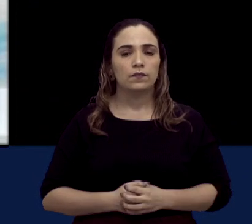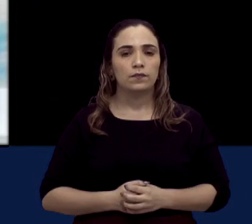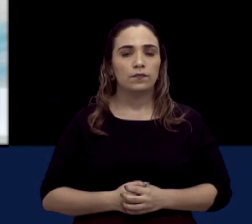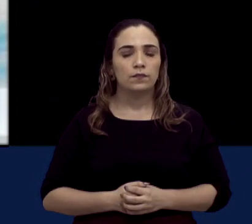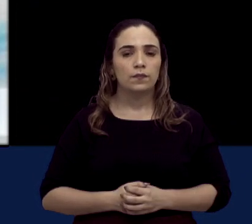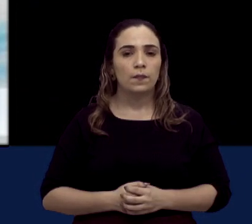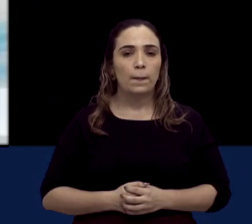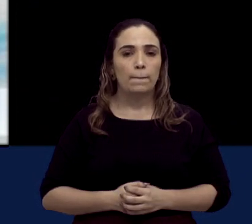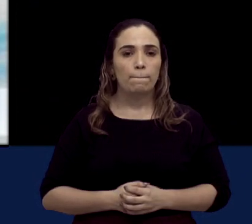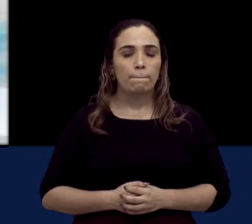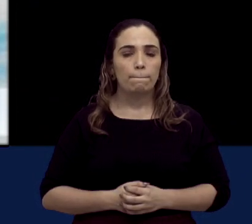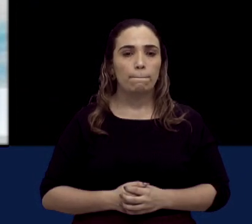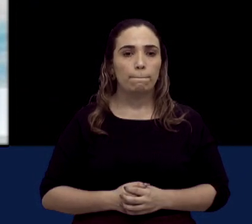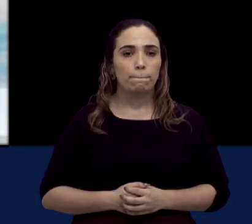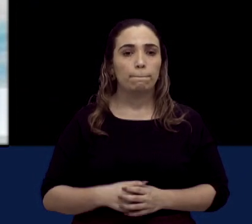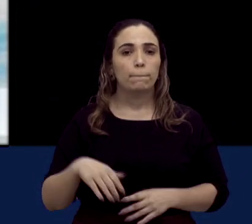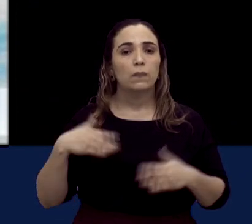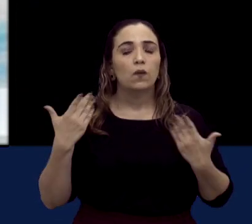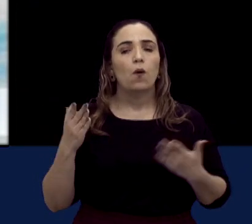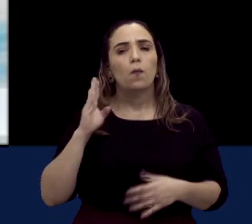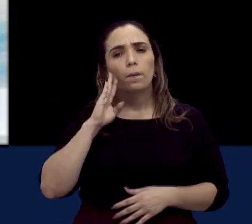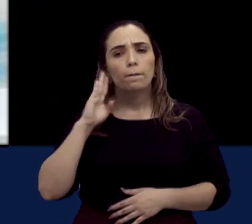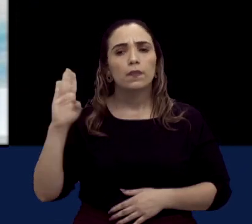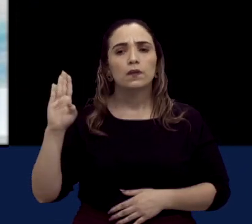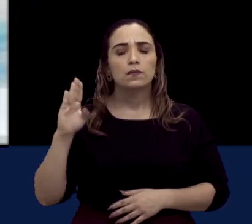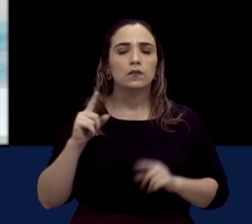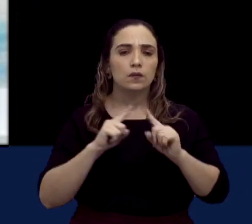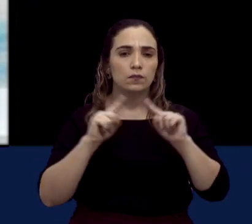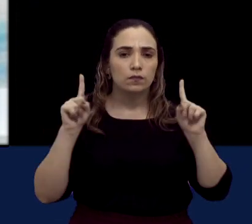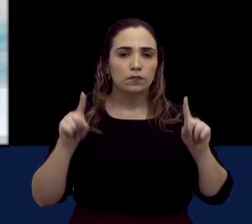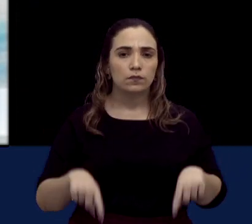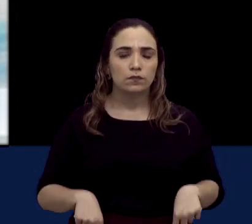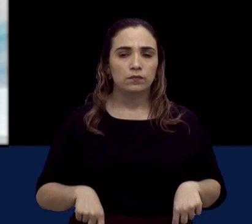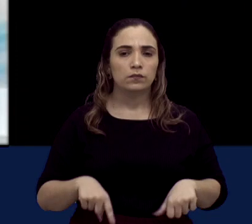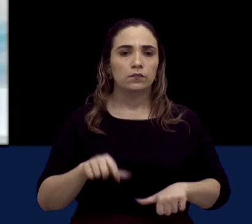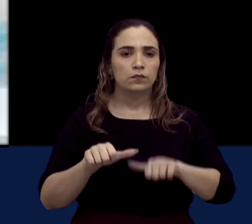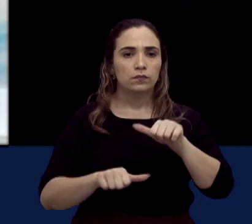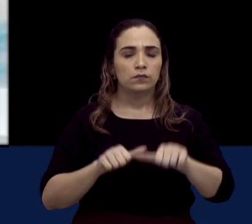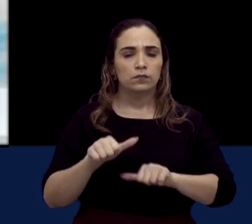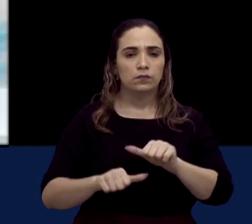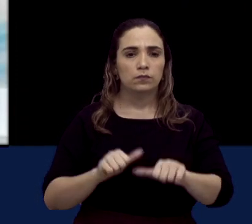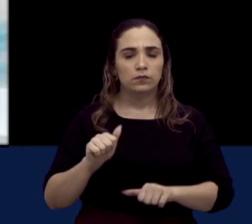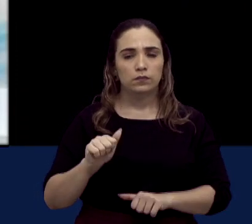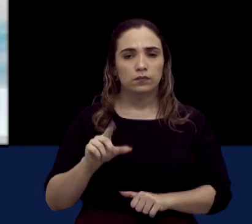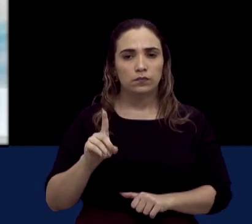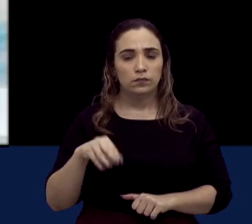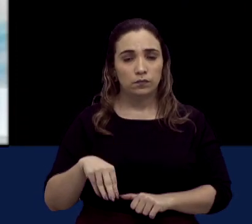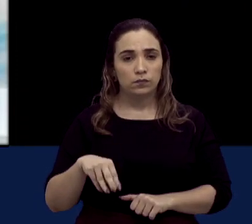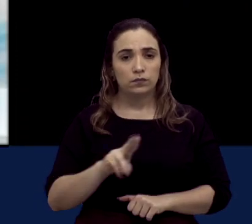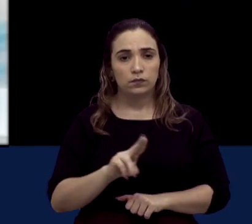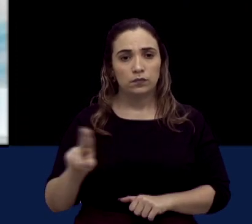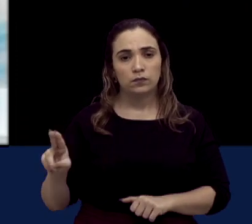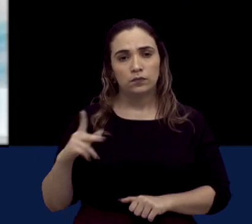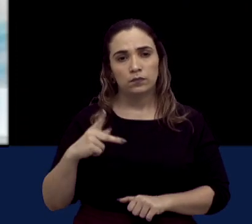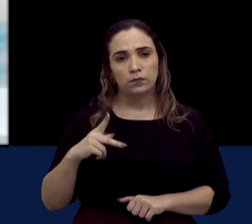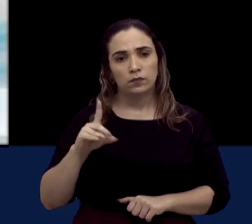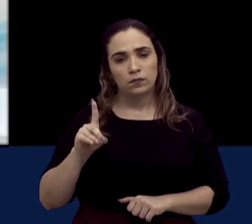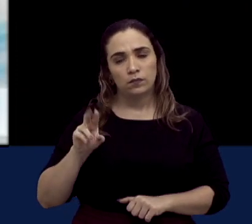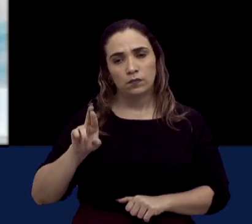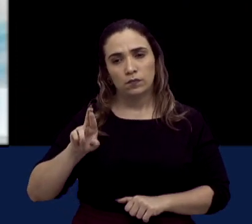Bom, e quais eram os principais pontos do plano diretor da reforma do aparelho do Estado, né, conhecido como